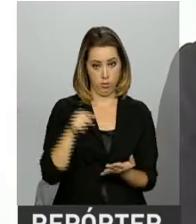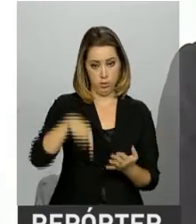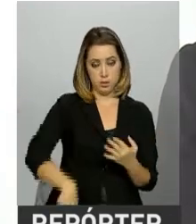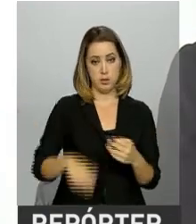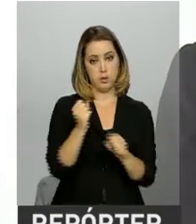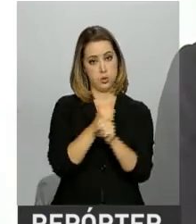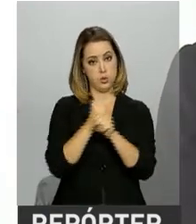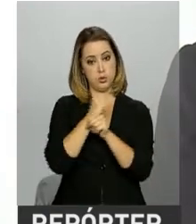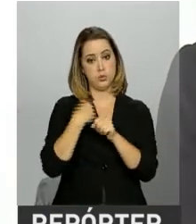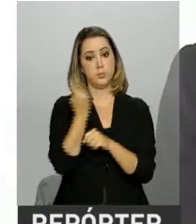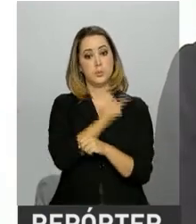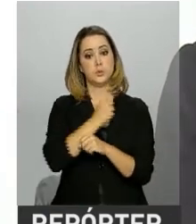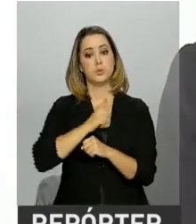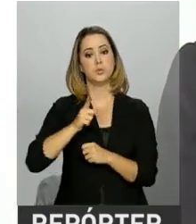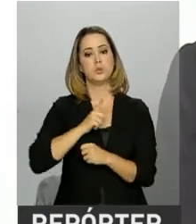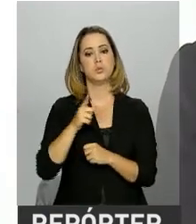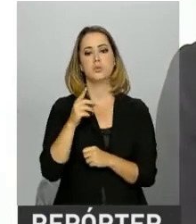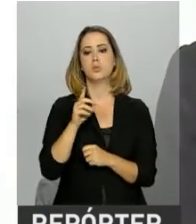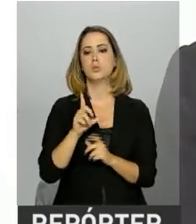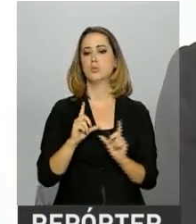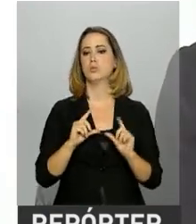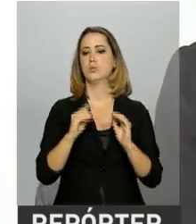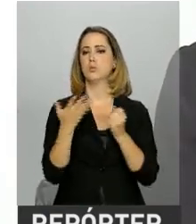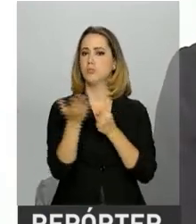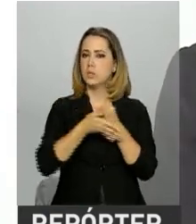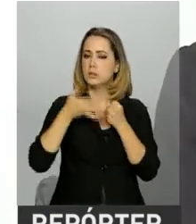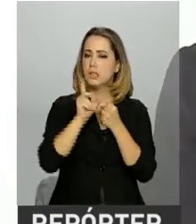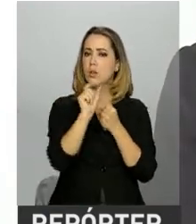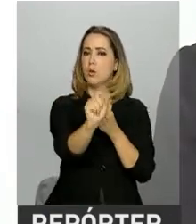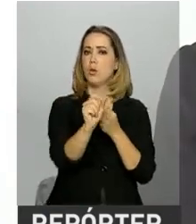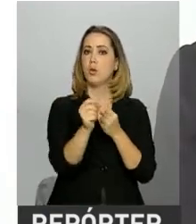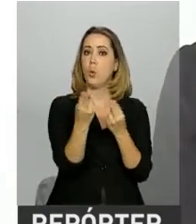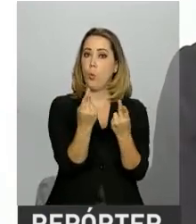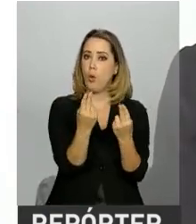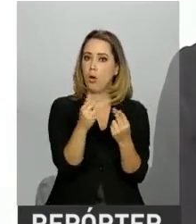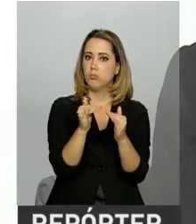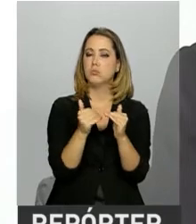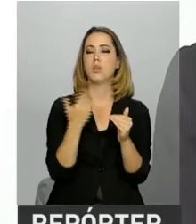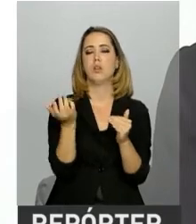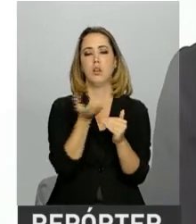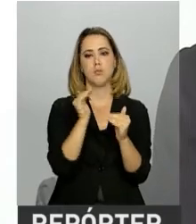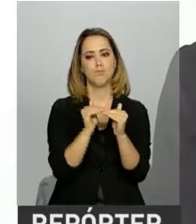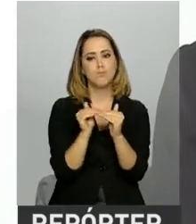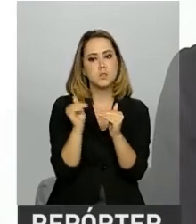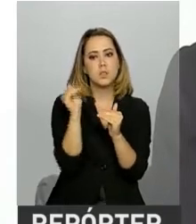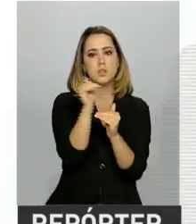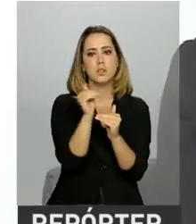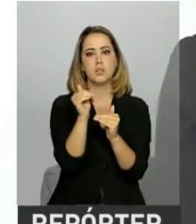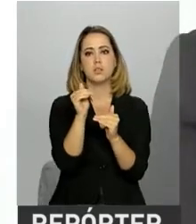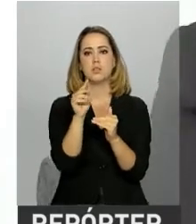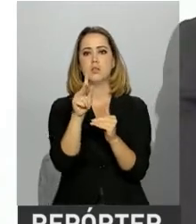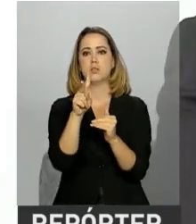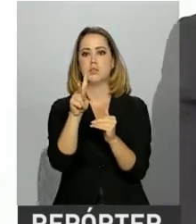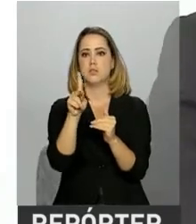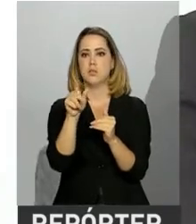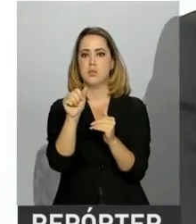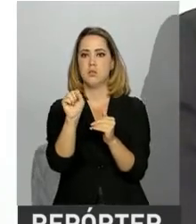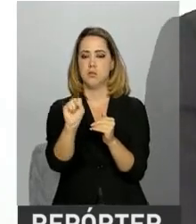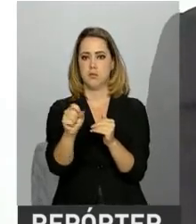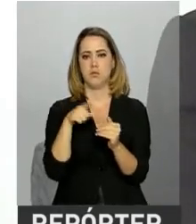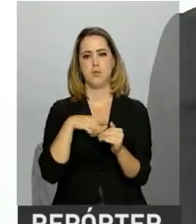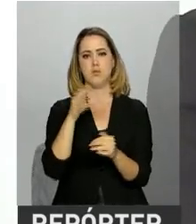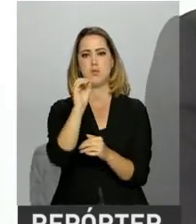nós teremos no mínimo a repetição do ano passado eu quero crescer a oferta de financiamento então